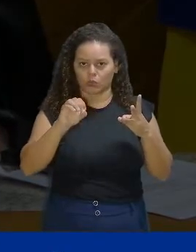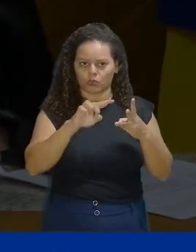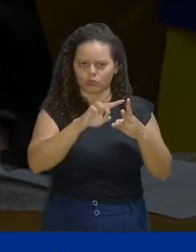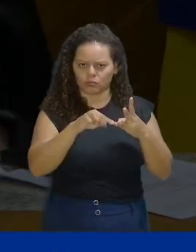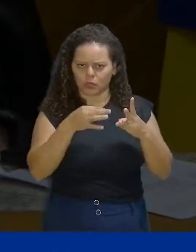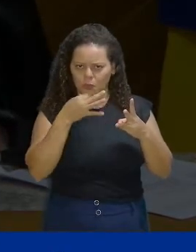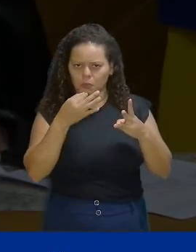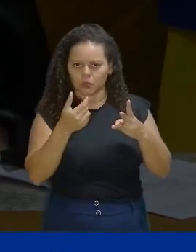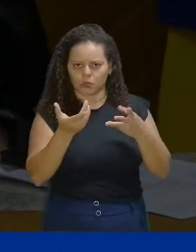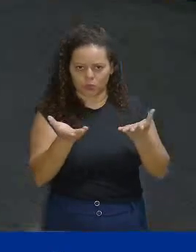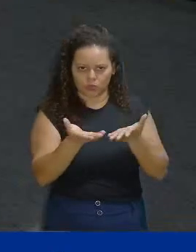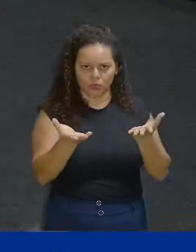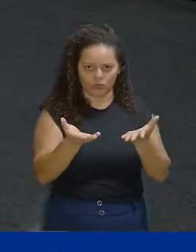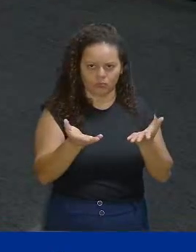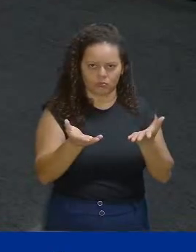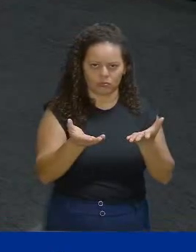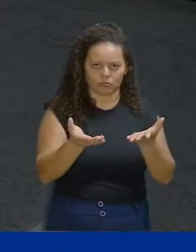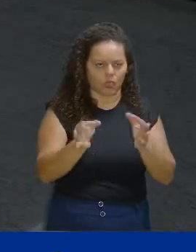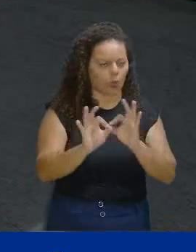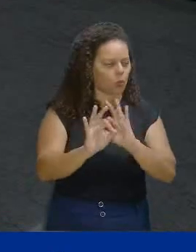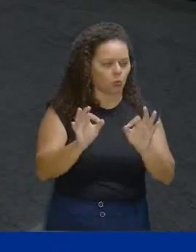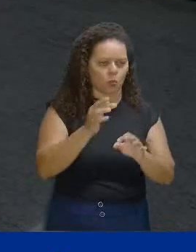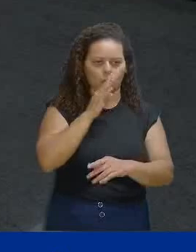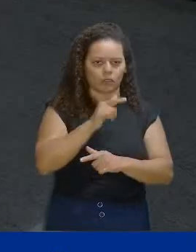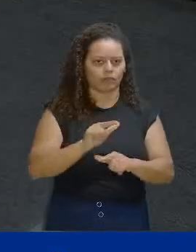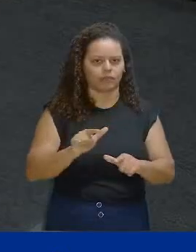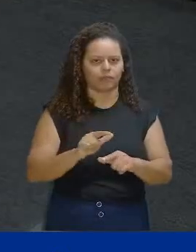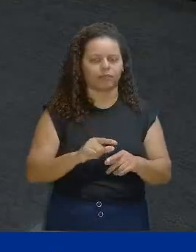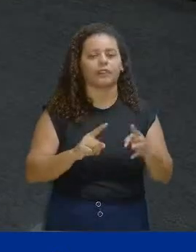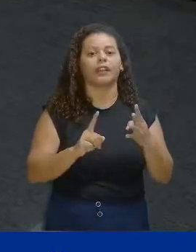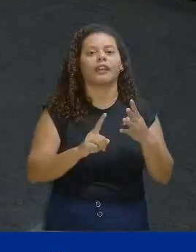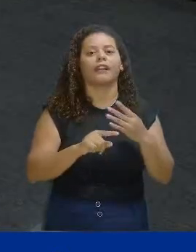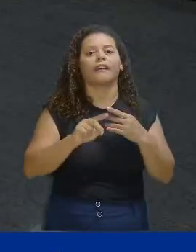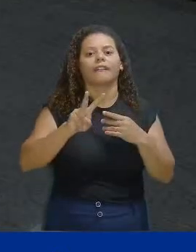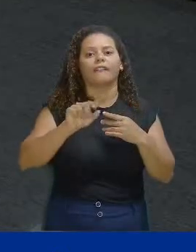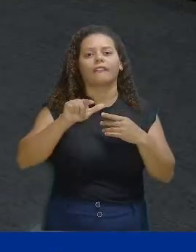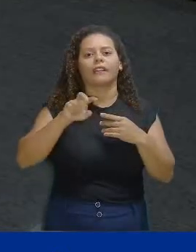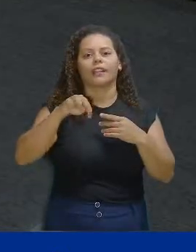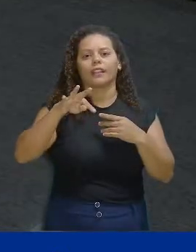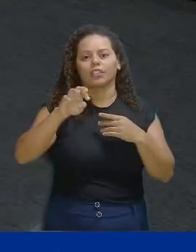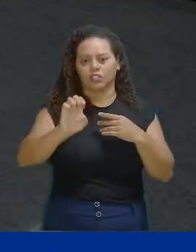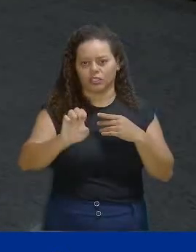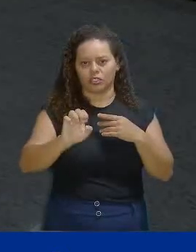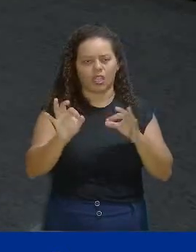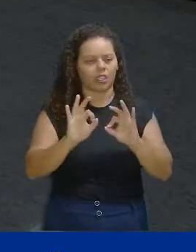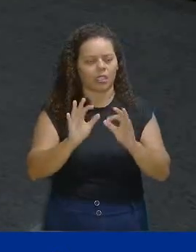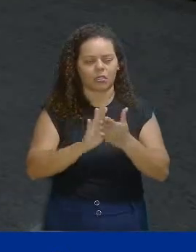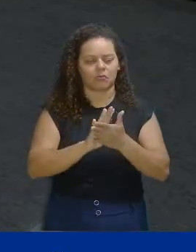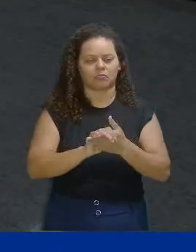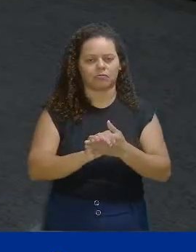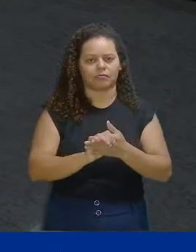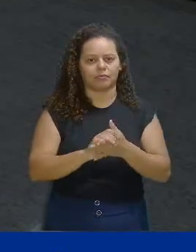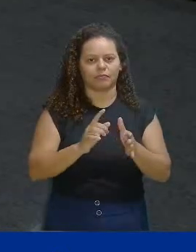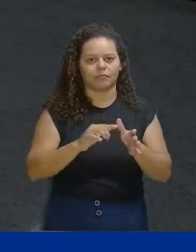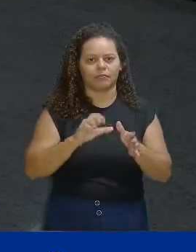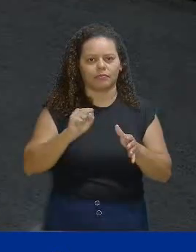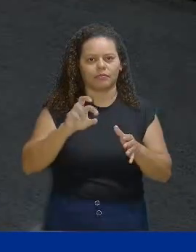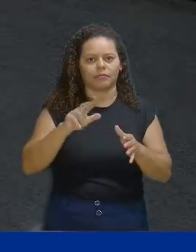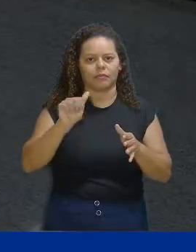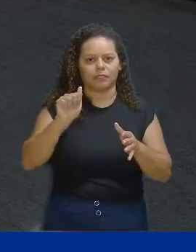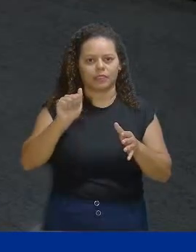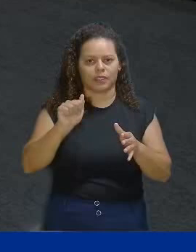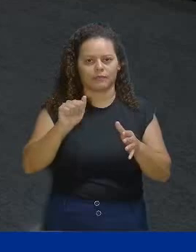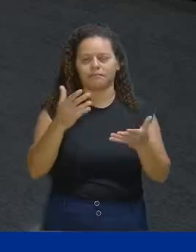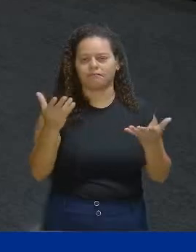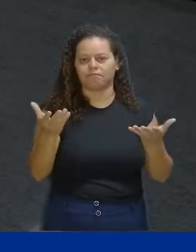Fernando? Sem nenhuma também. Juiz Rivaldo Valente? Sem comunicação, presidente. Doutora Sara